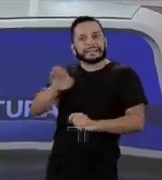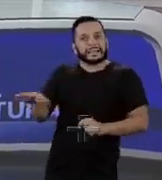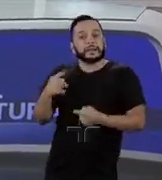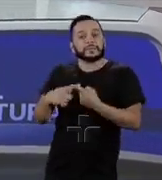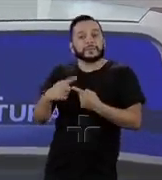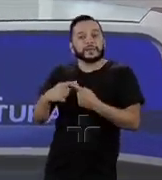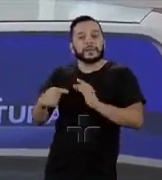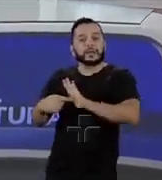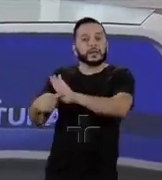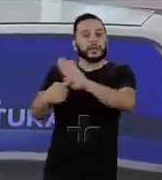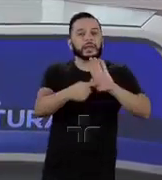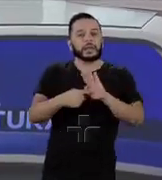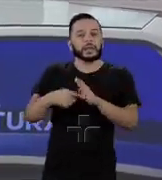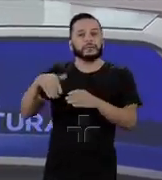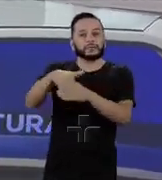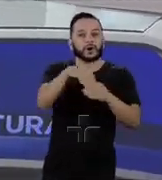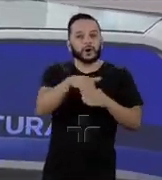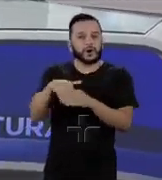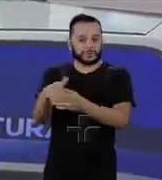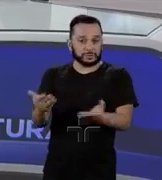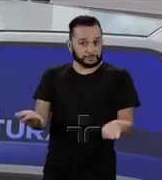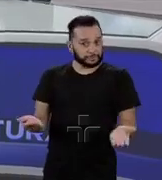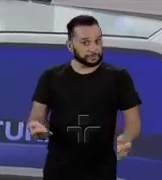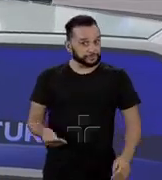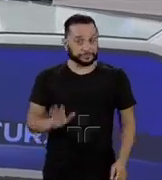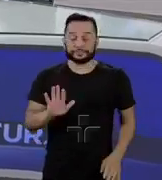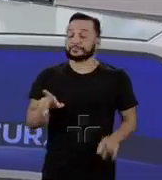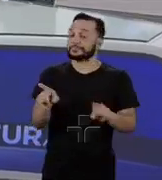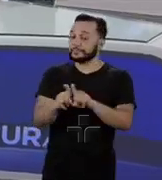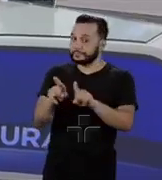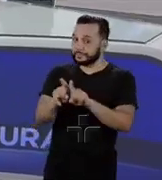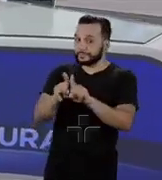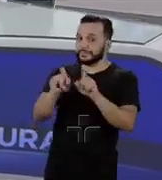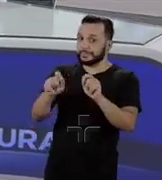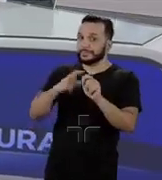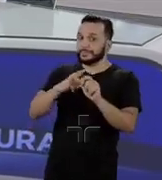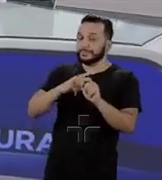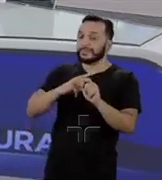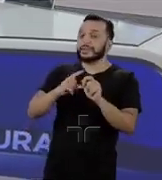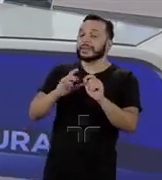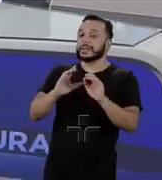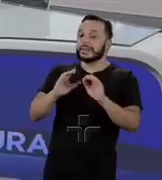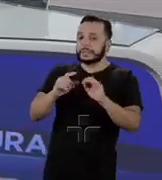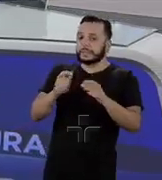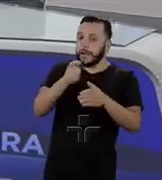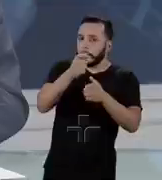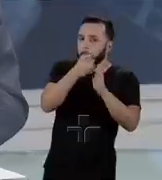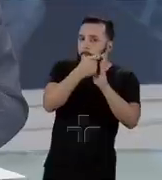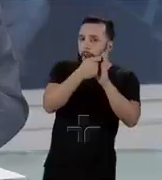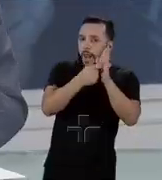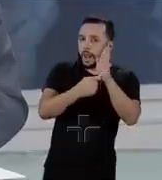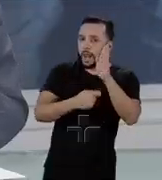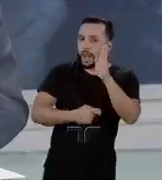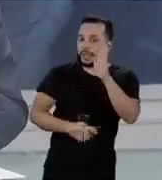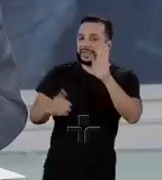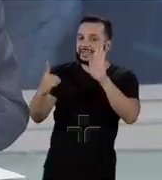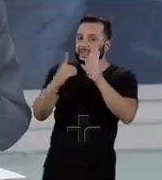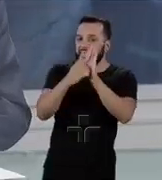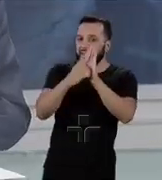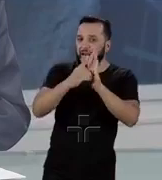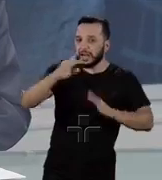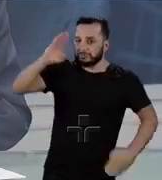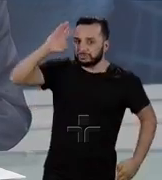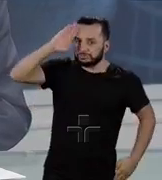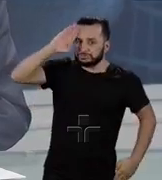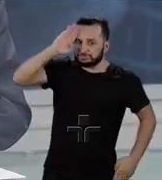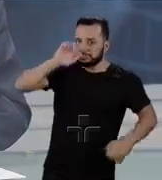detalhe também, o decreto de intervenção é objeto de análise do Congresso Nacional. Então, não só em termos de condições